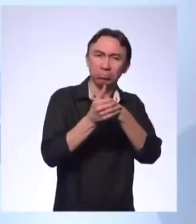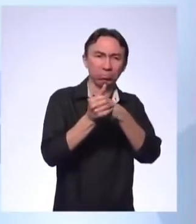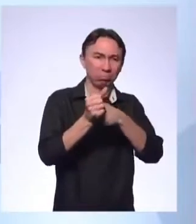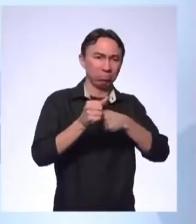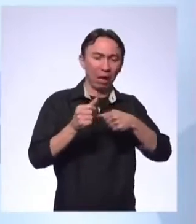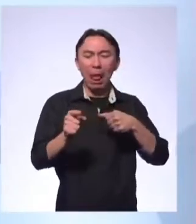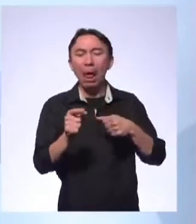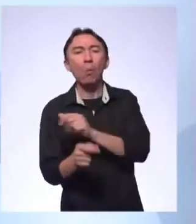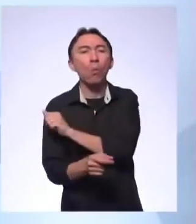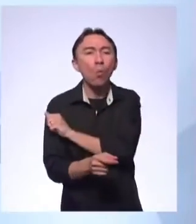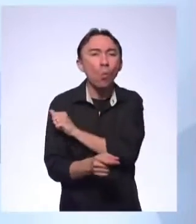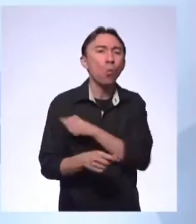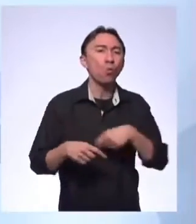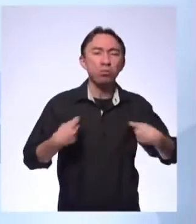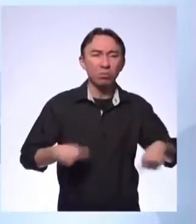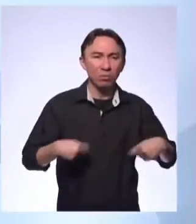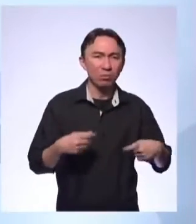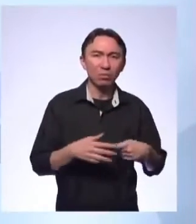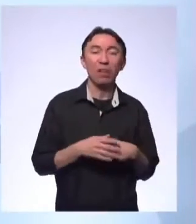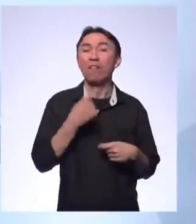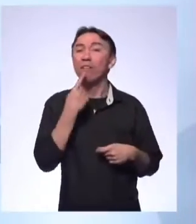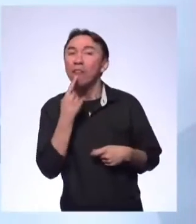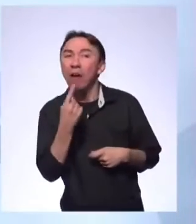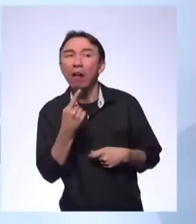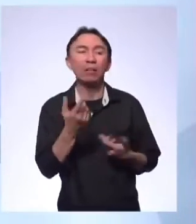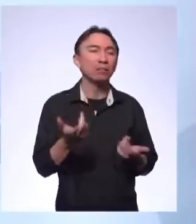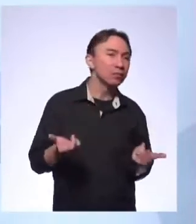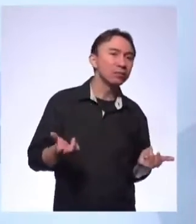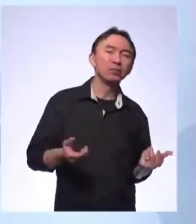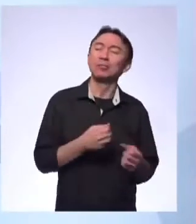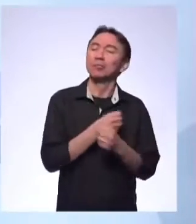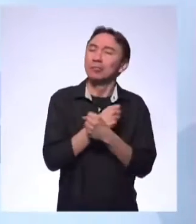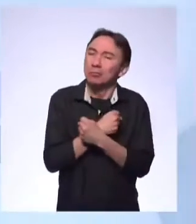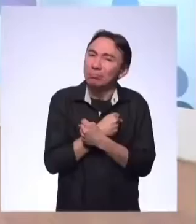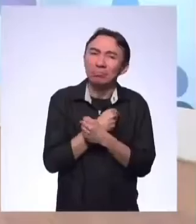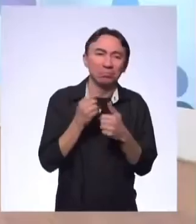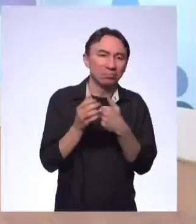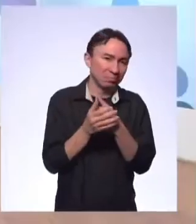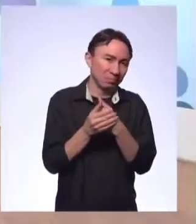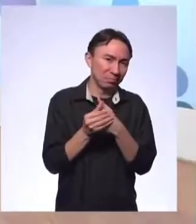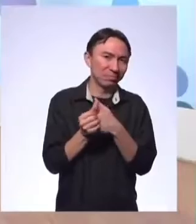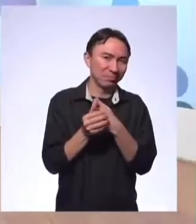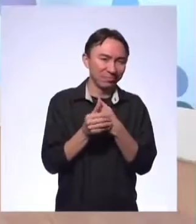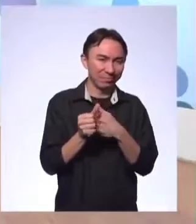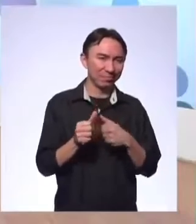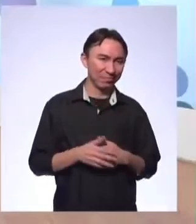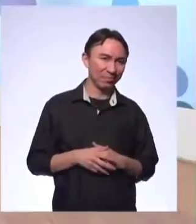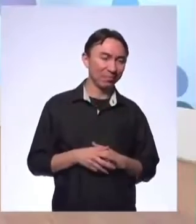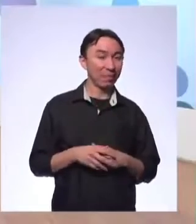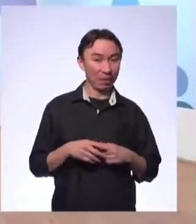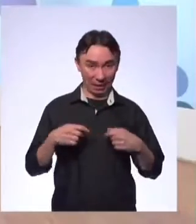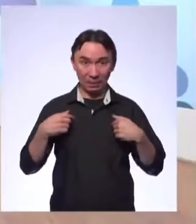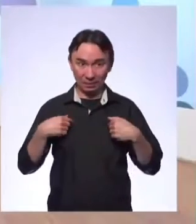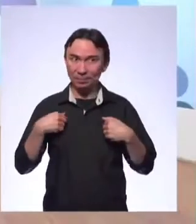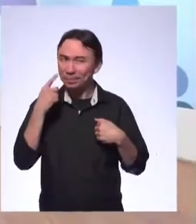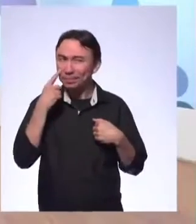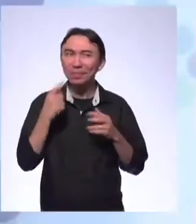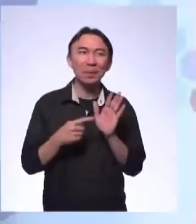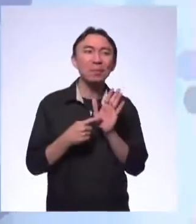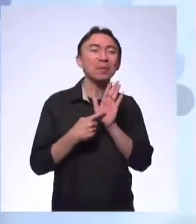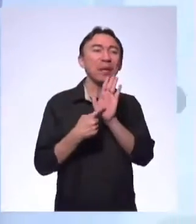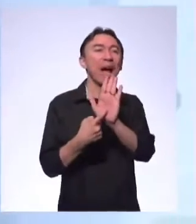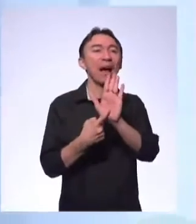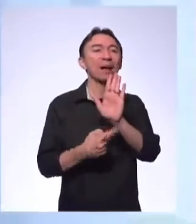carinho pelos alunos e aí ela fala do calor humano eu aqui trouxe Olha só espera aí que agora